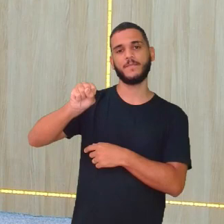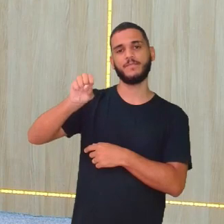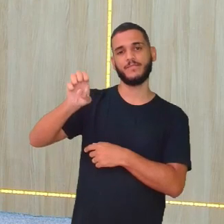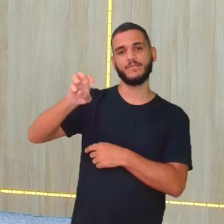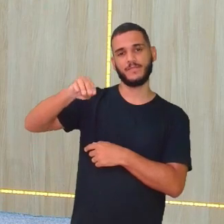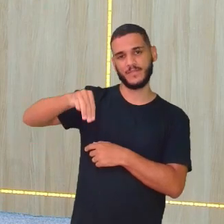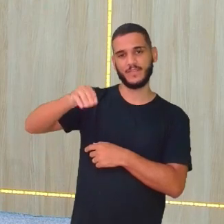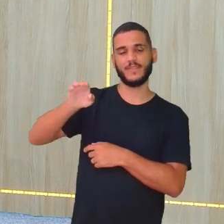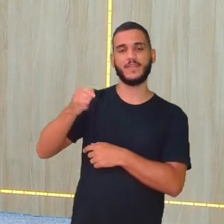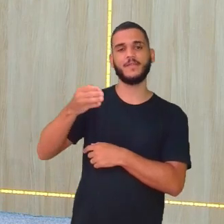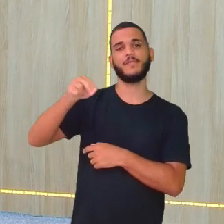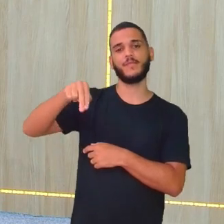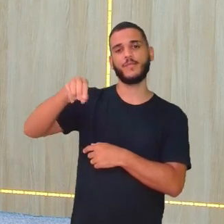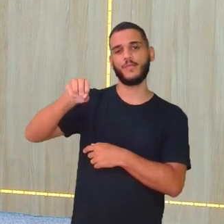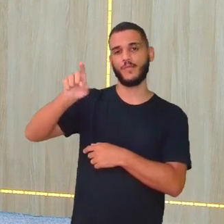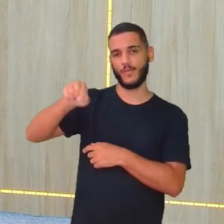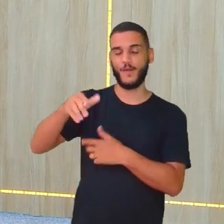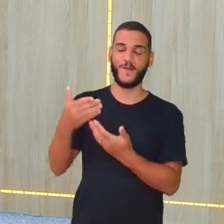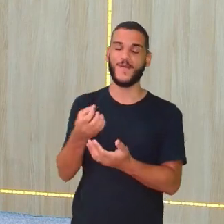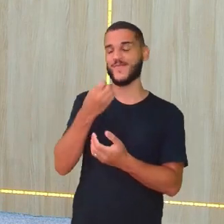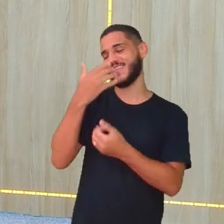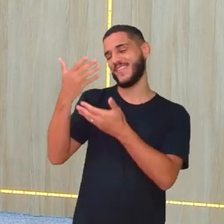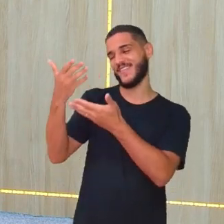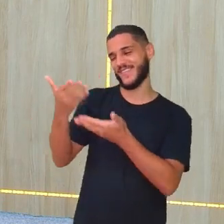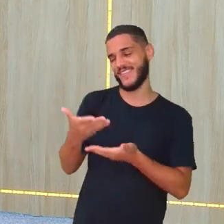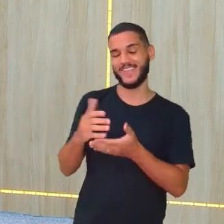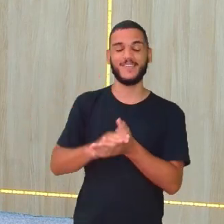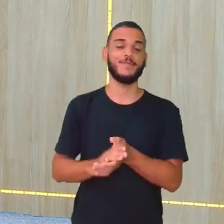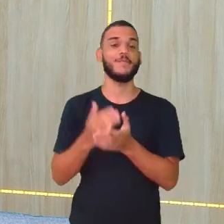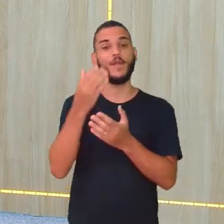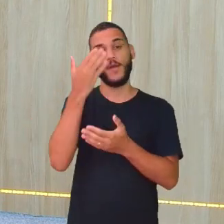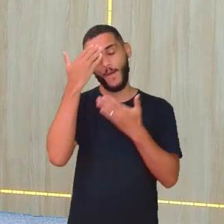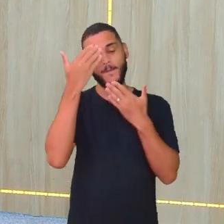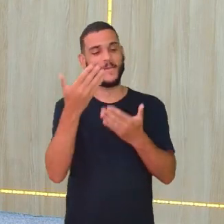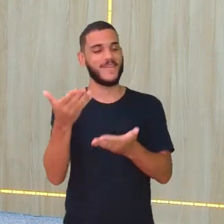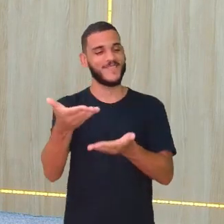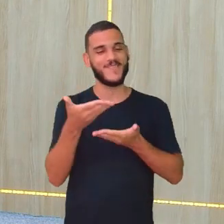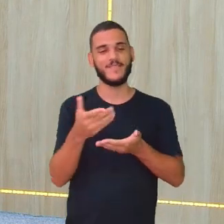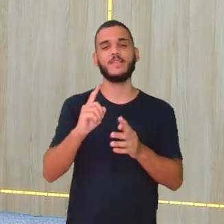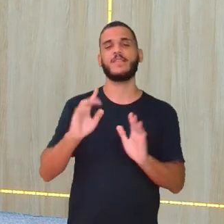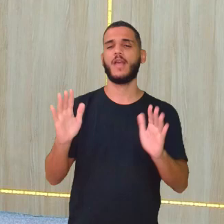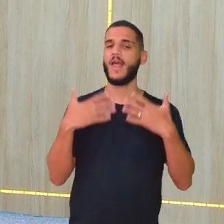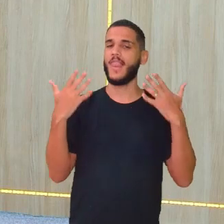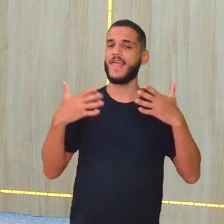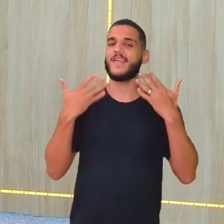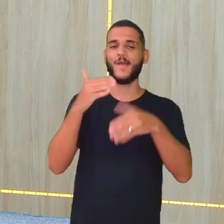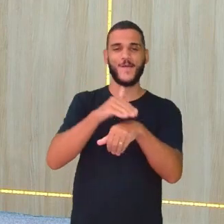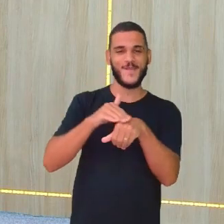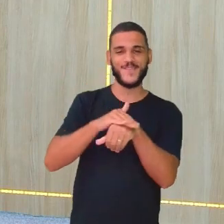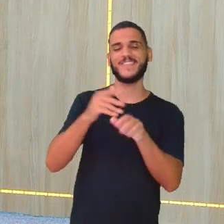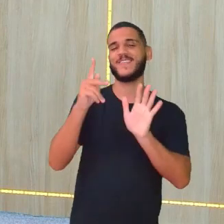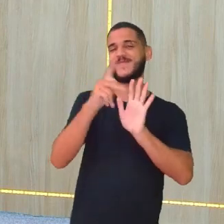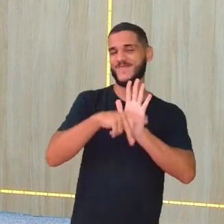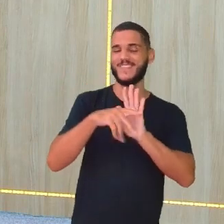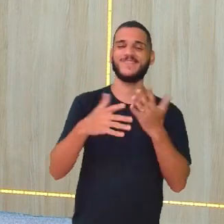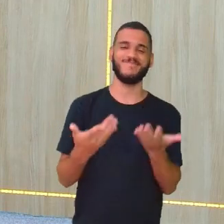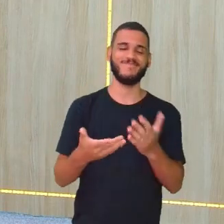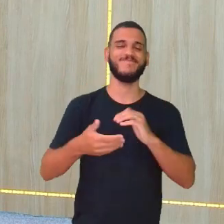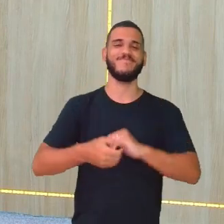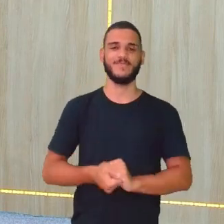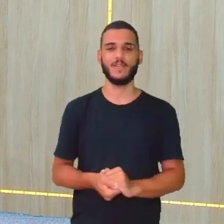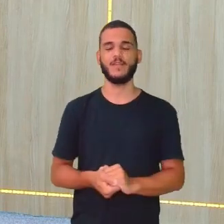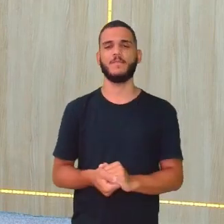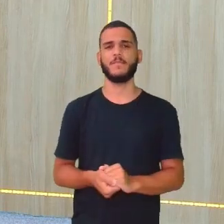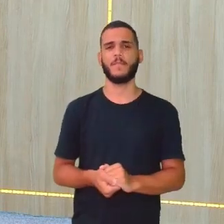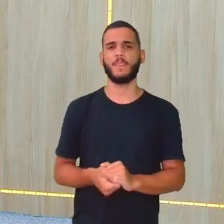Jefferson. Bem-vindo, Jefferson. Muito obrigado pelo convite. Vai ser uma alegria a gente poder aqui conversar sobre esse meu projeto. Ah, que legal. É,